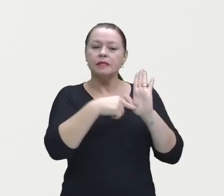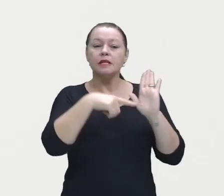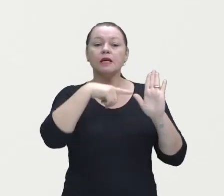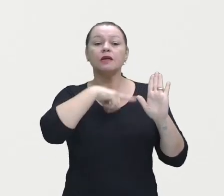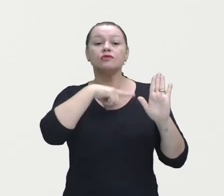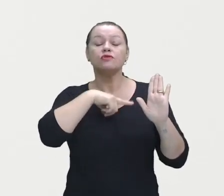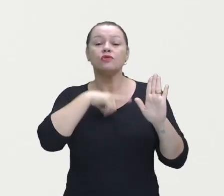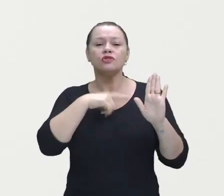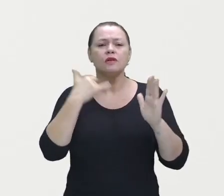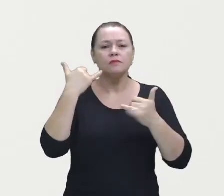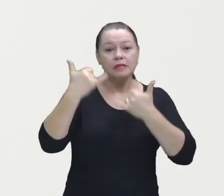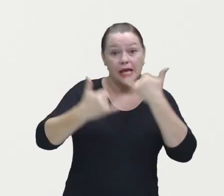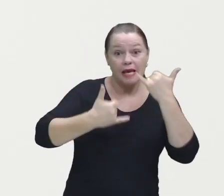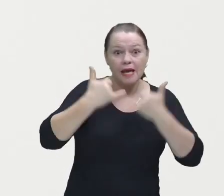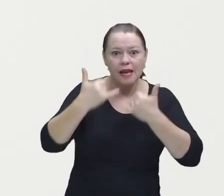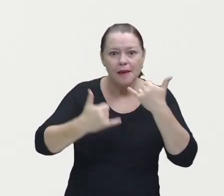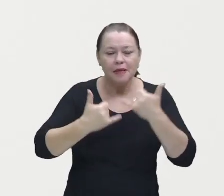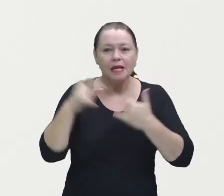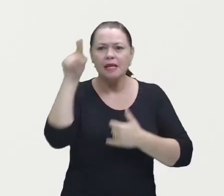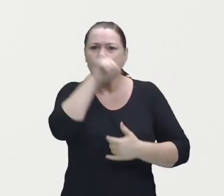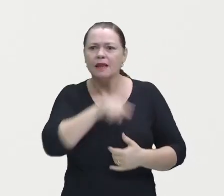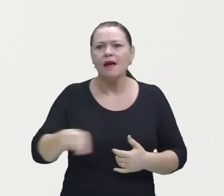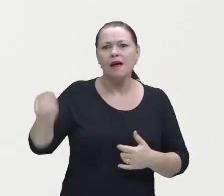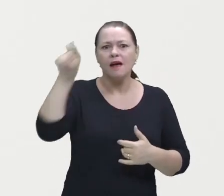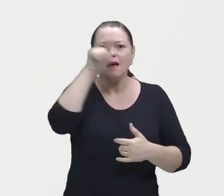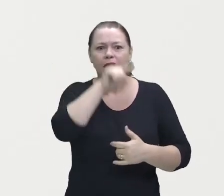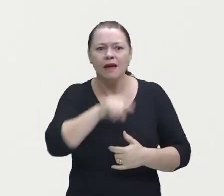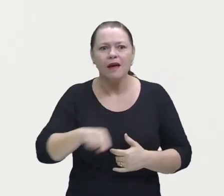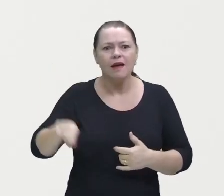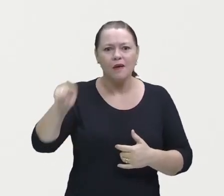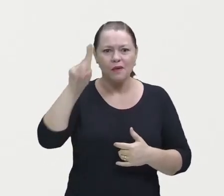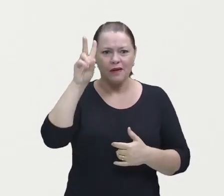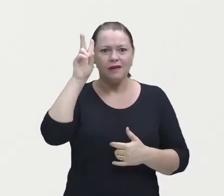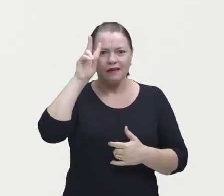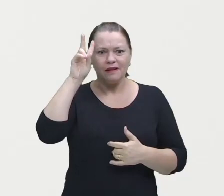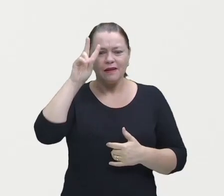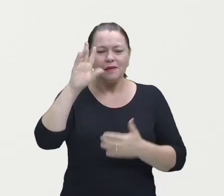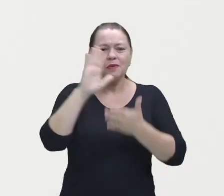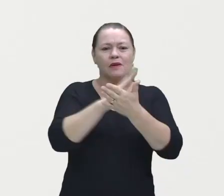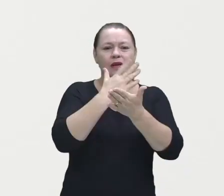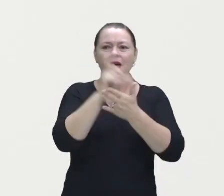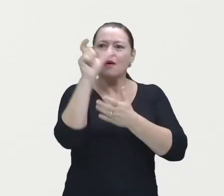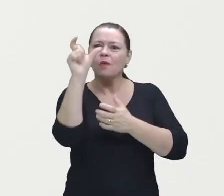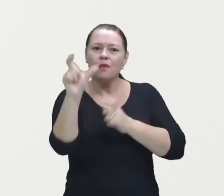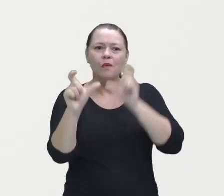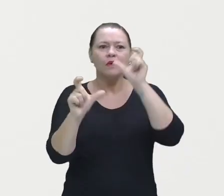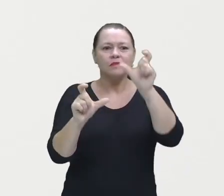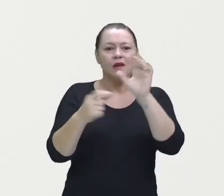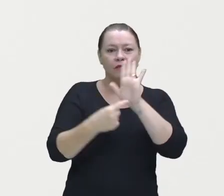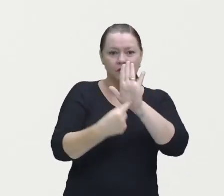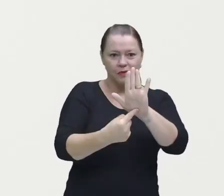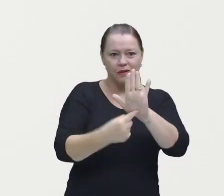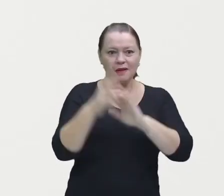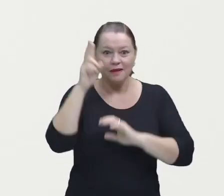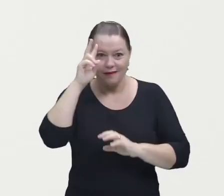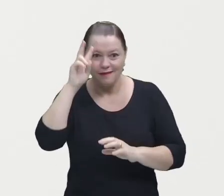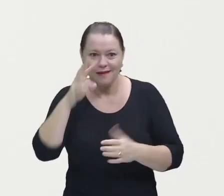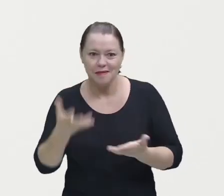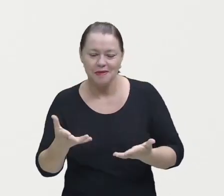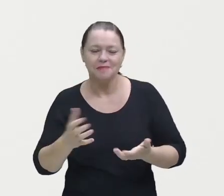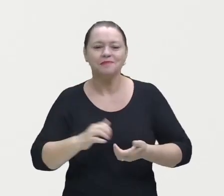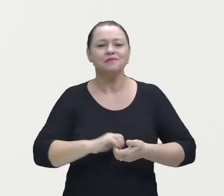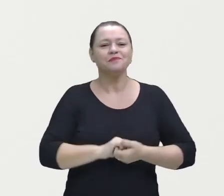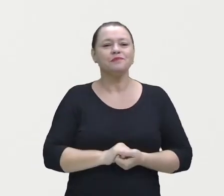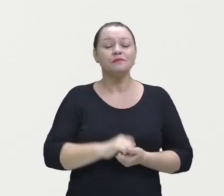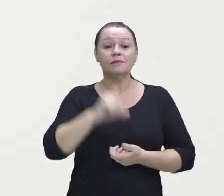aquele jogo, o jogo da roleta, em que algumas palavras foram selecionadas. Lembra? Aqui